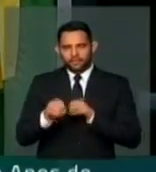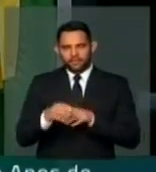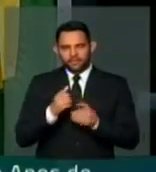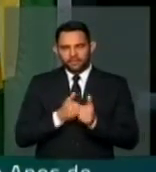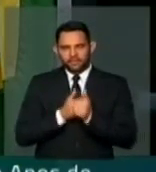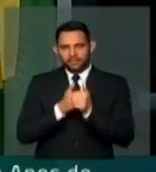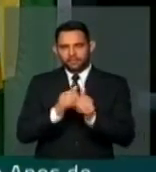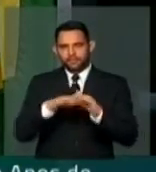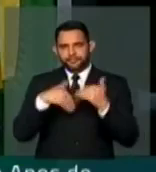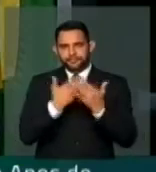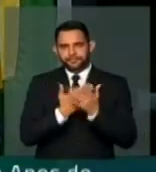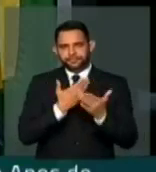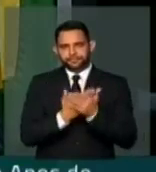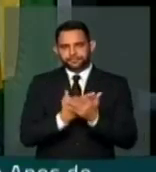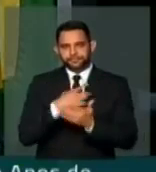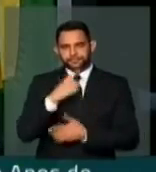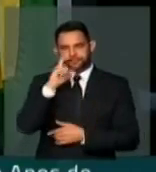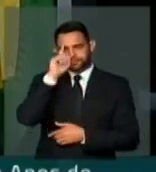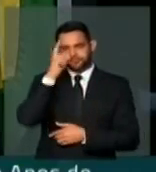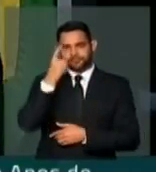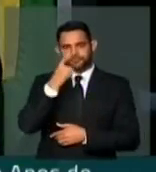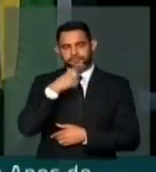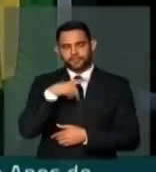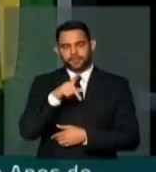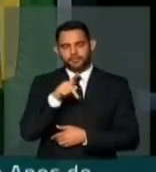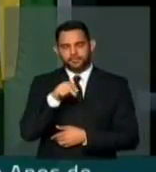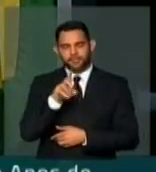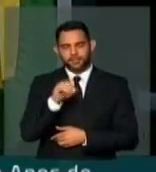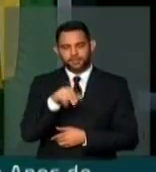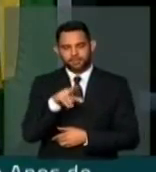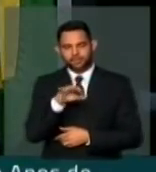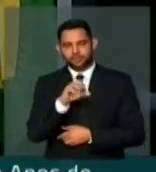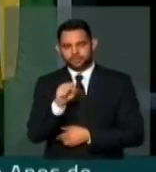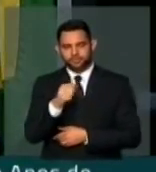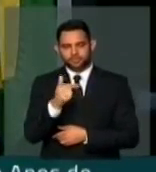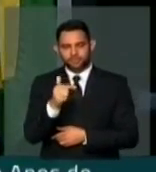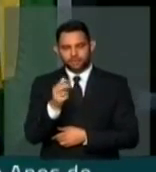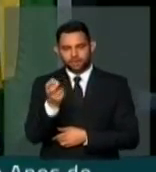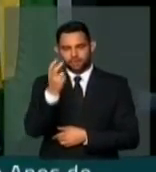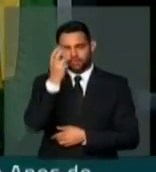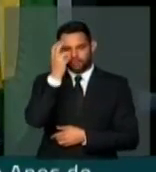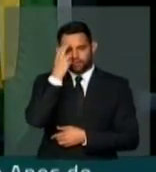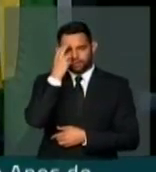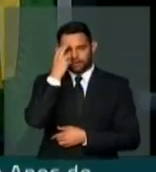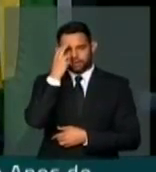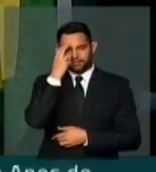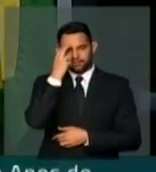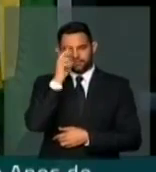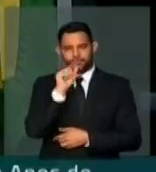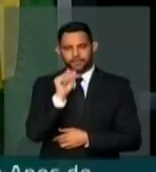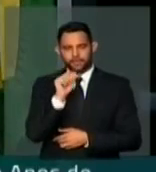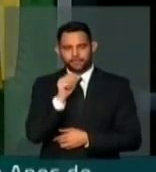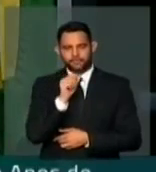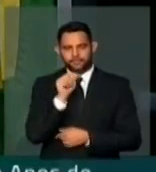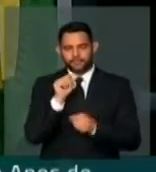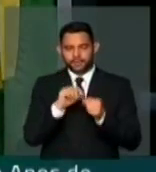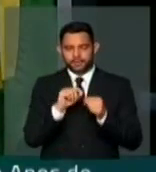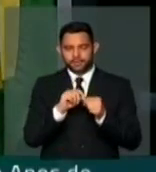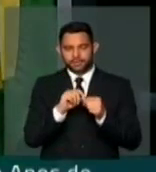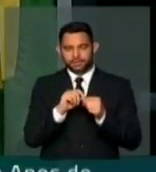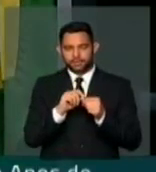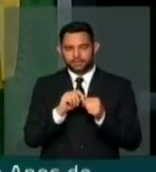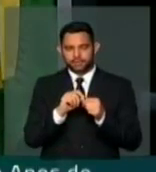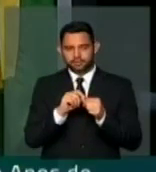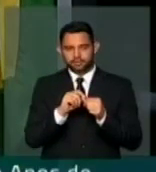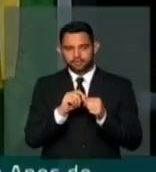à escola a ideia do empreendedorismo, não a cultura de formarmos